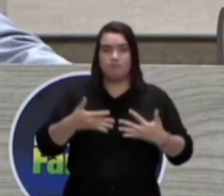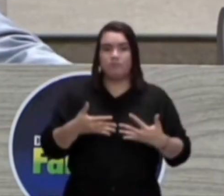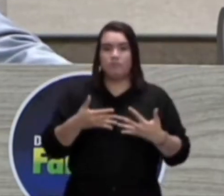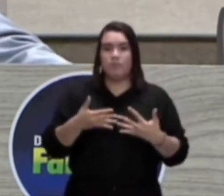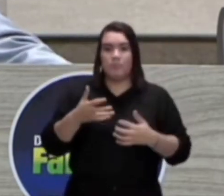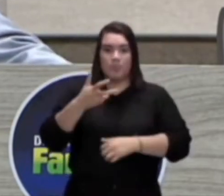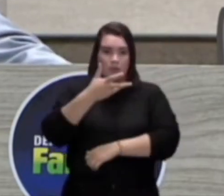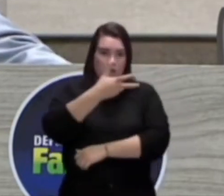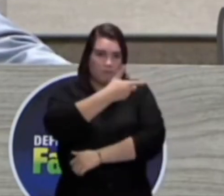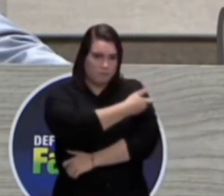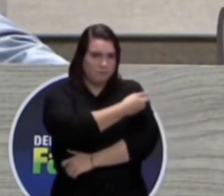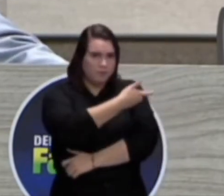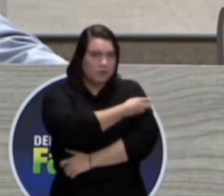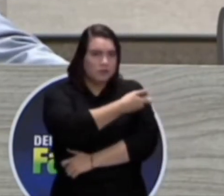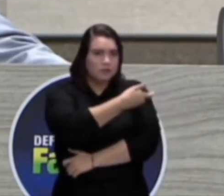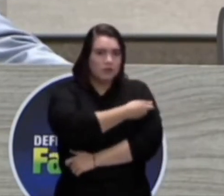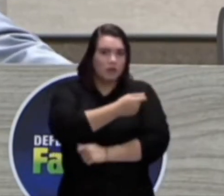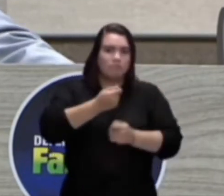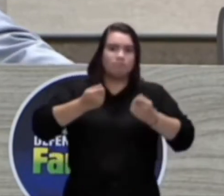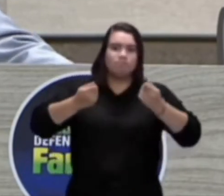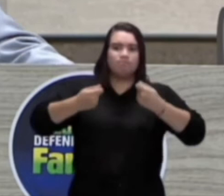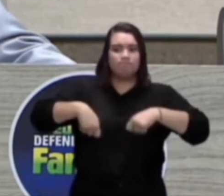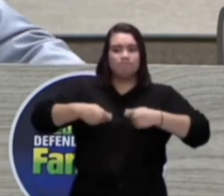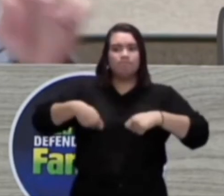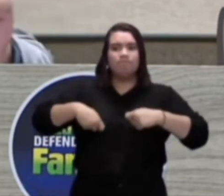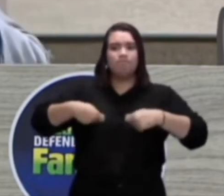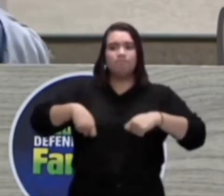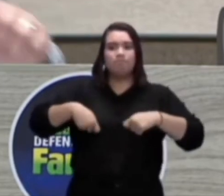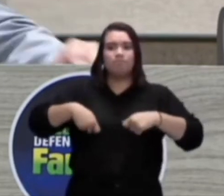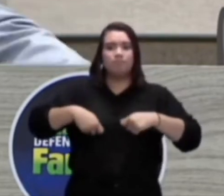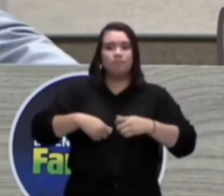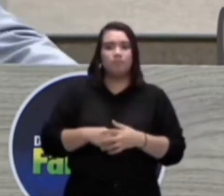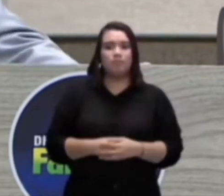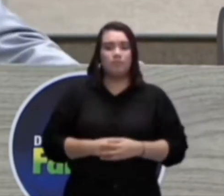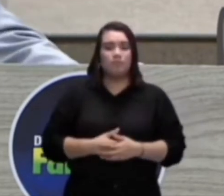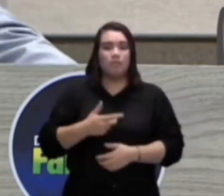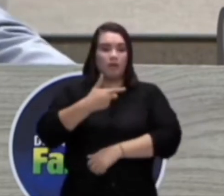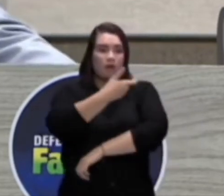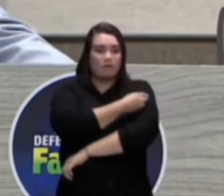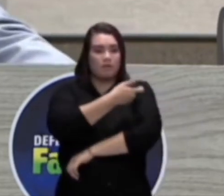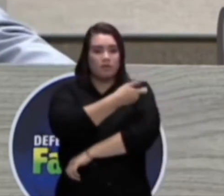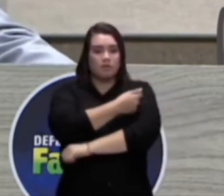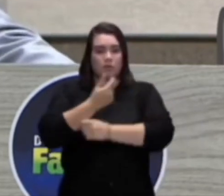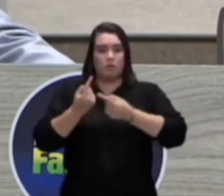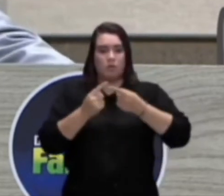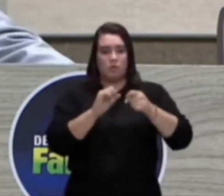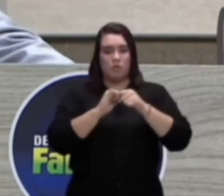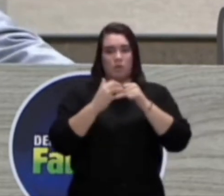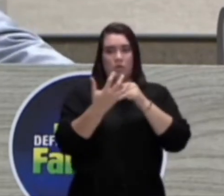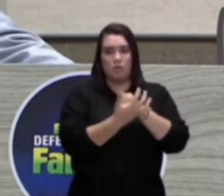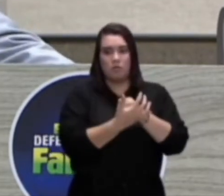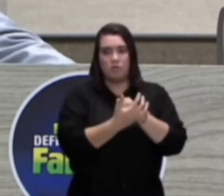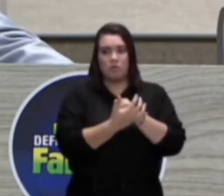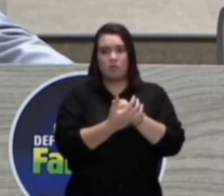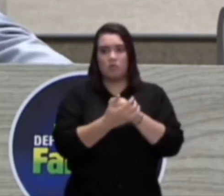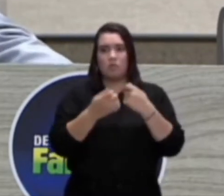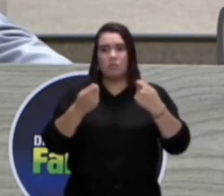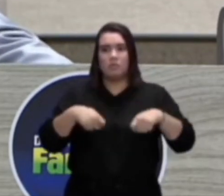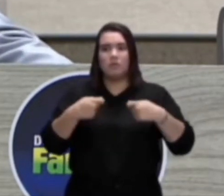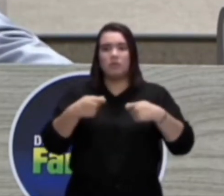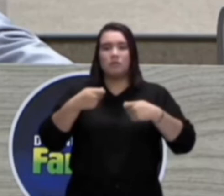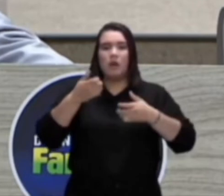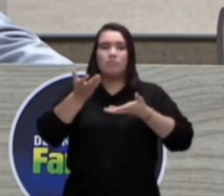a vacina, ela precisa, a vacina para o Covid tem que ser por